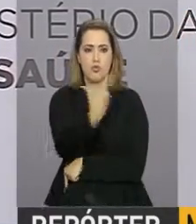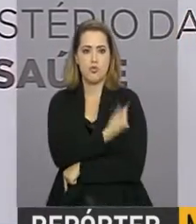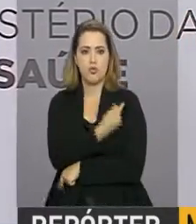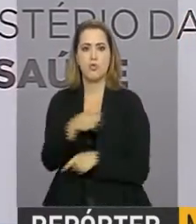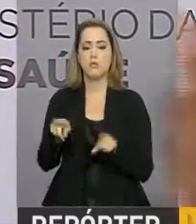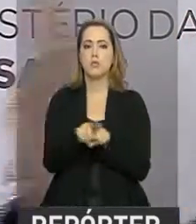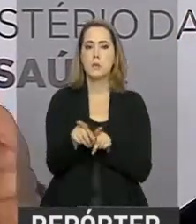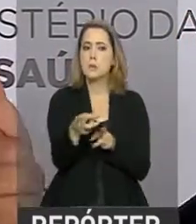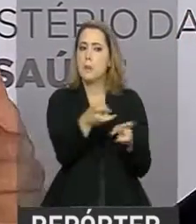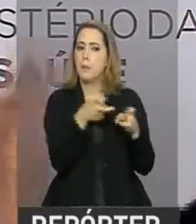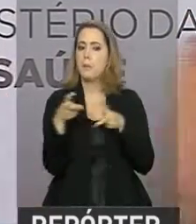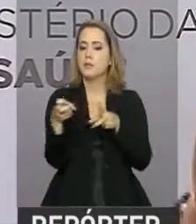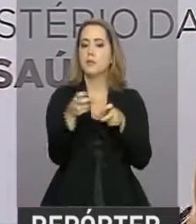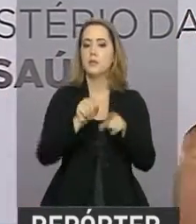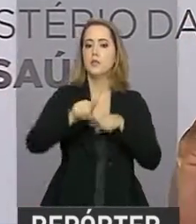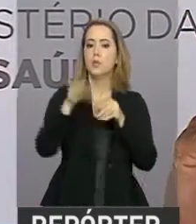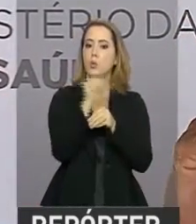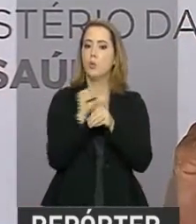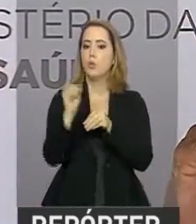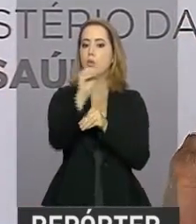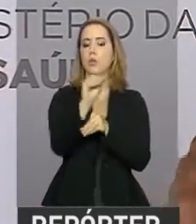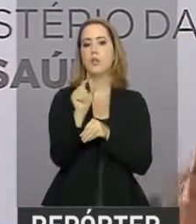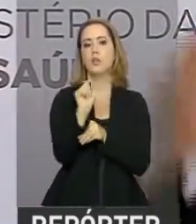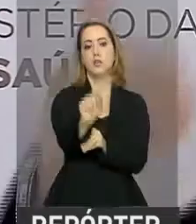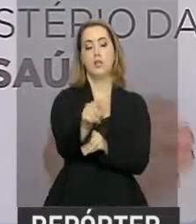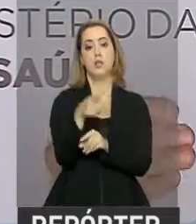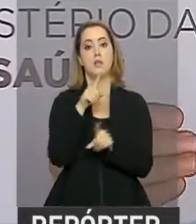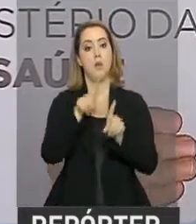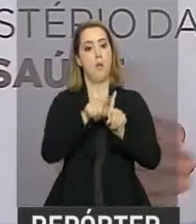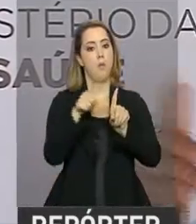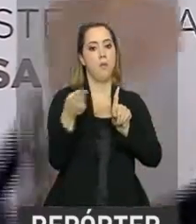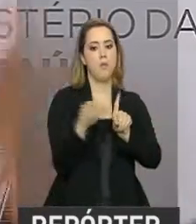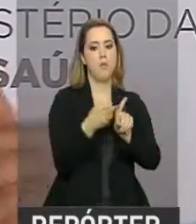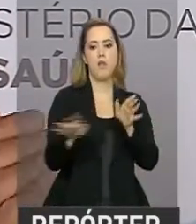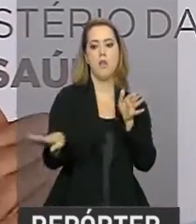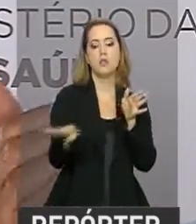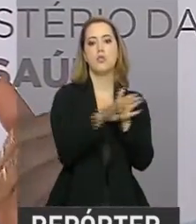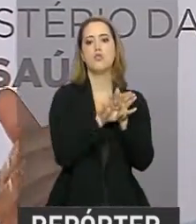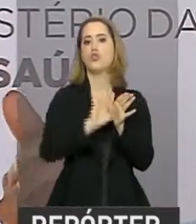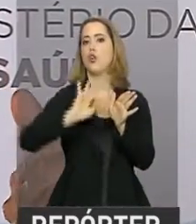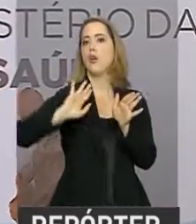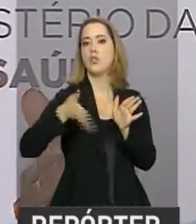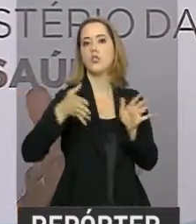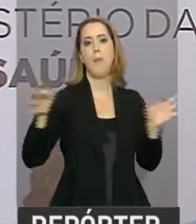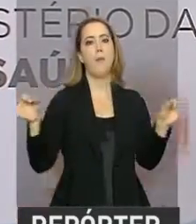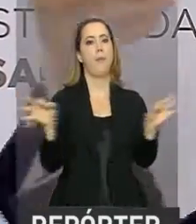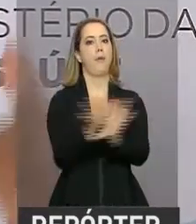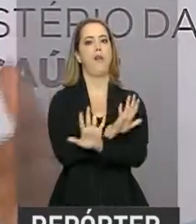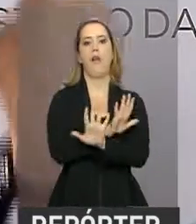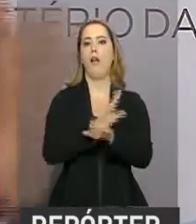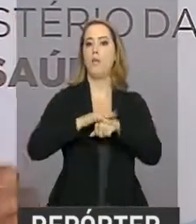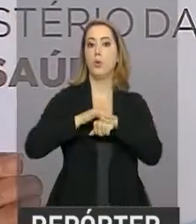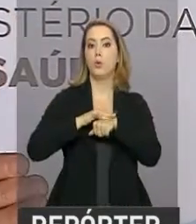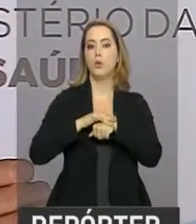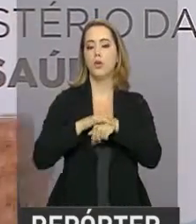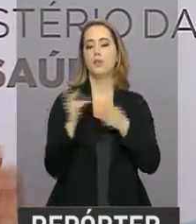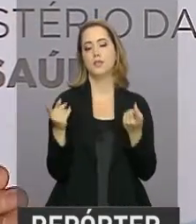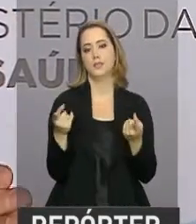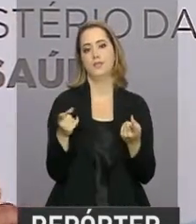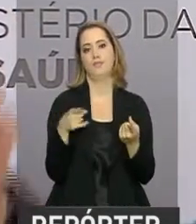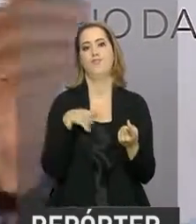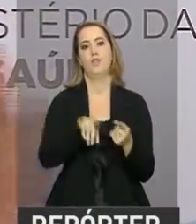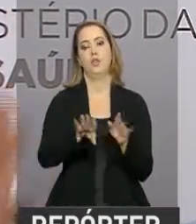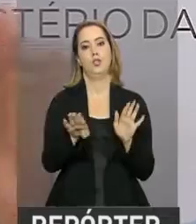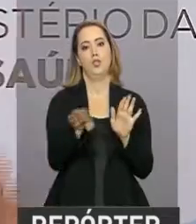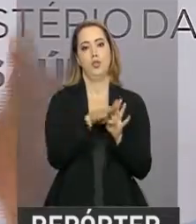monitoramento e acompanhamento essa essa gestante chega na maternidade tratada chegando na maternidade